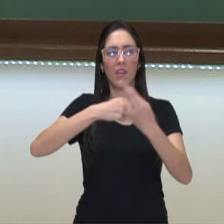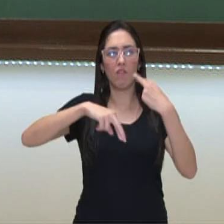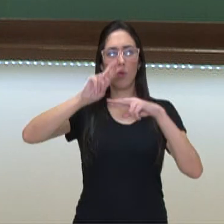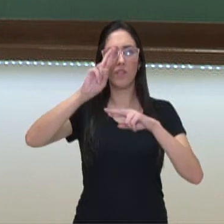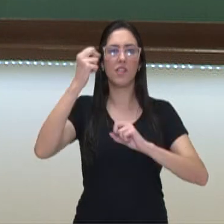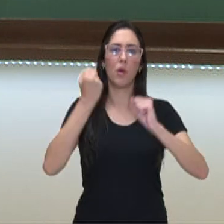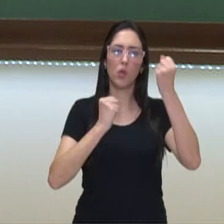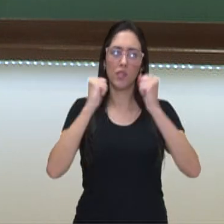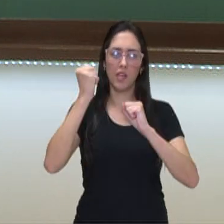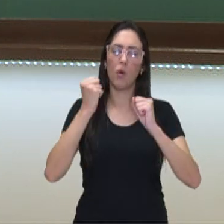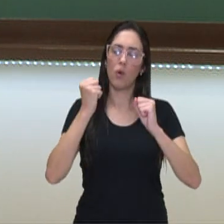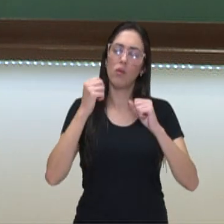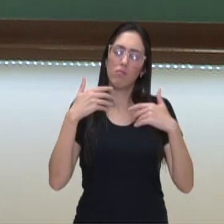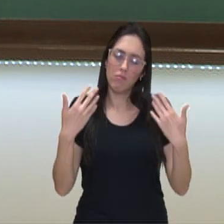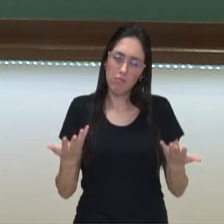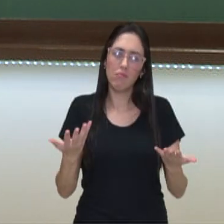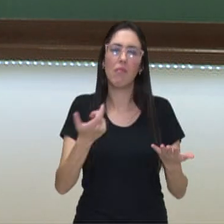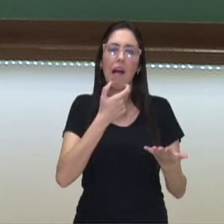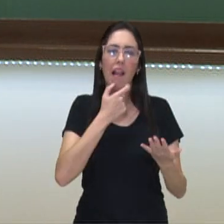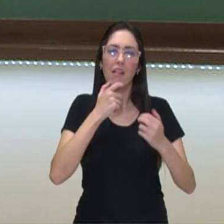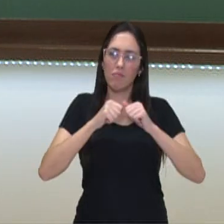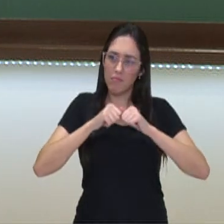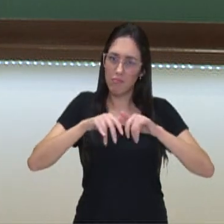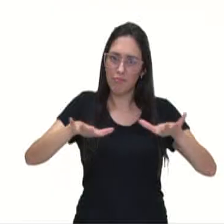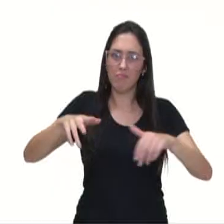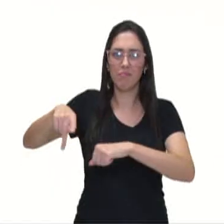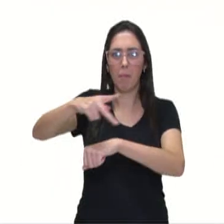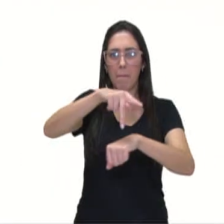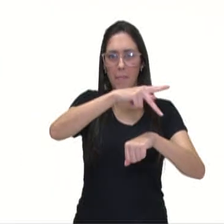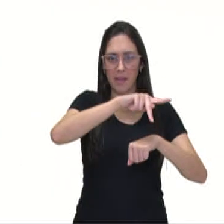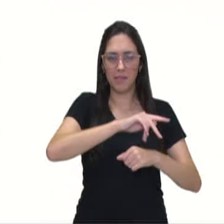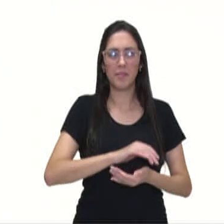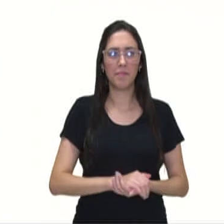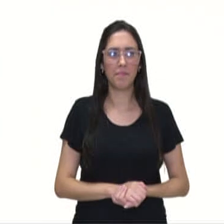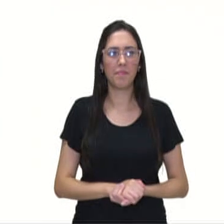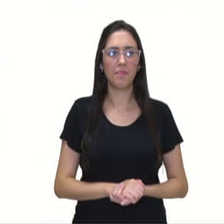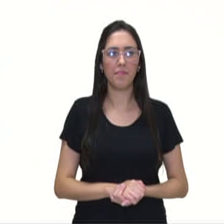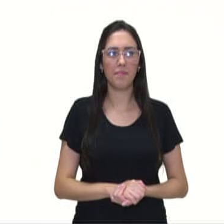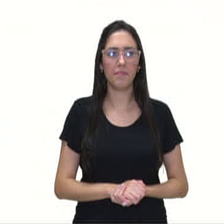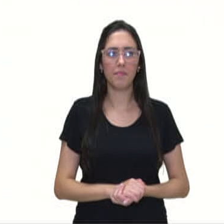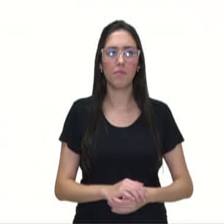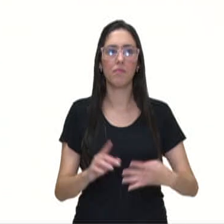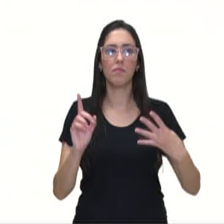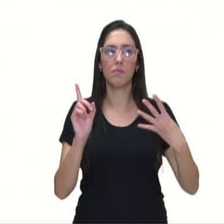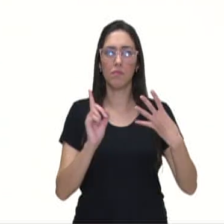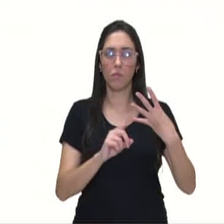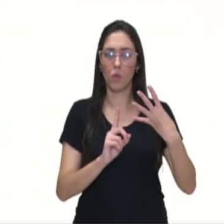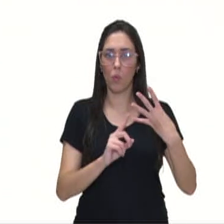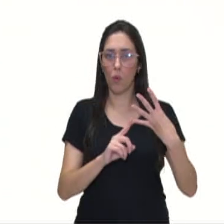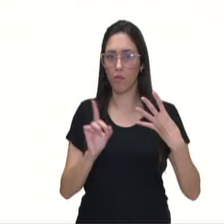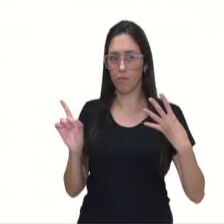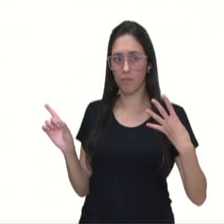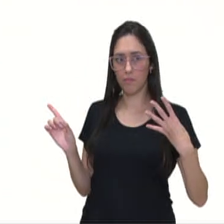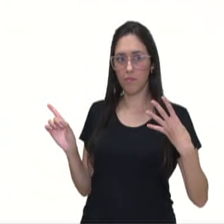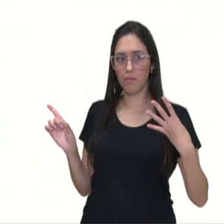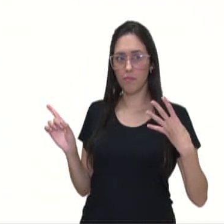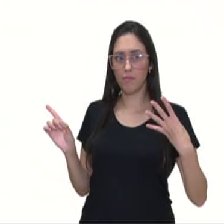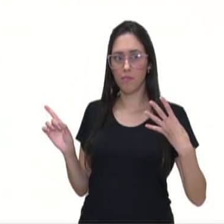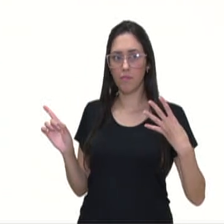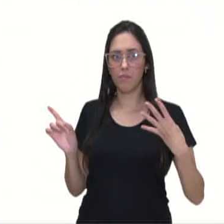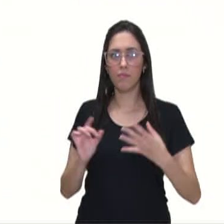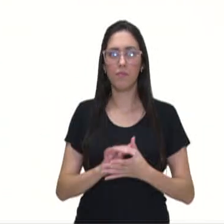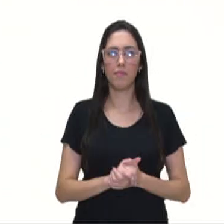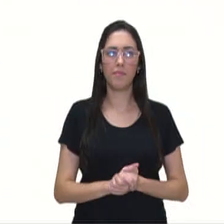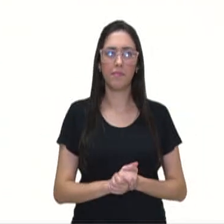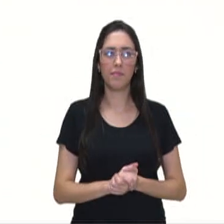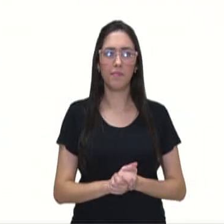também disseminada em outros países. American Economic Superiority and Political Leadership in the